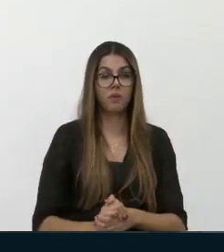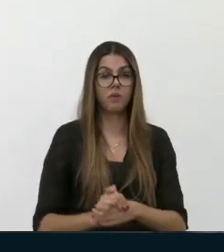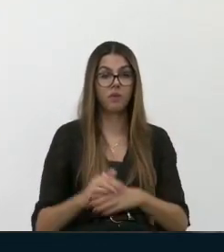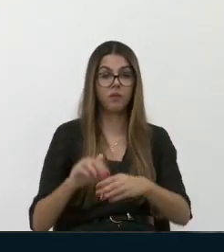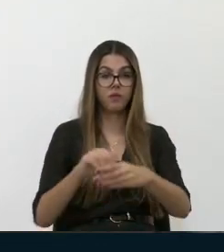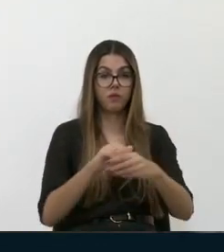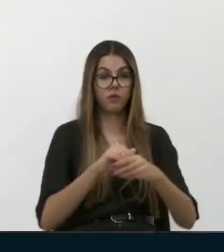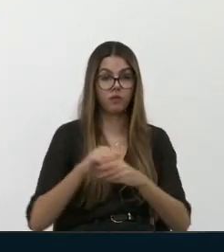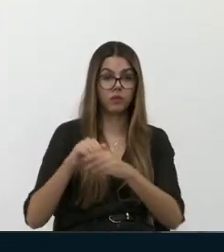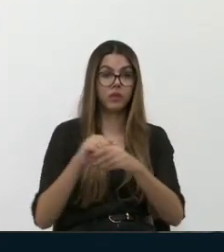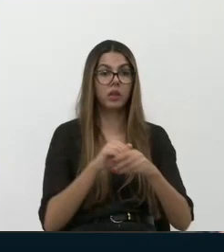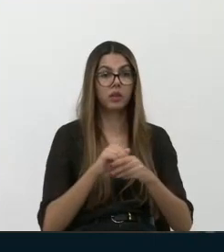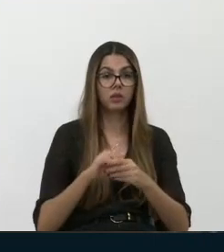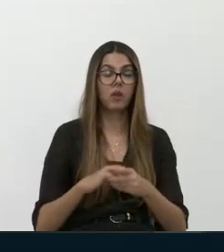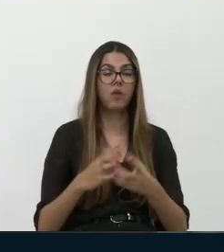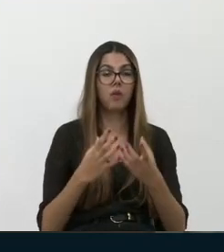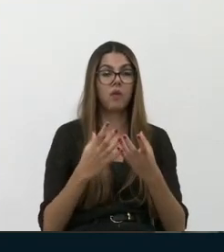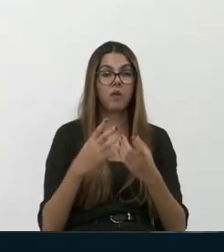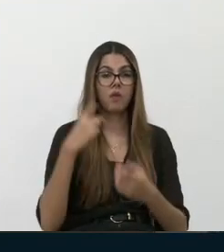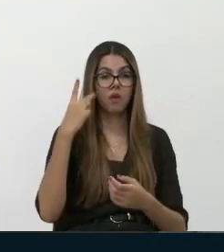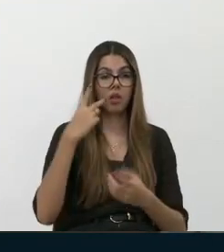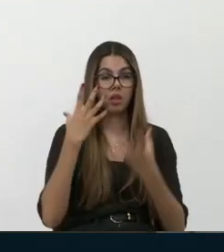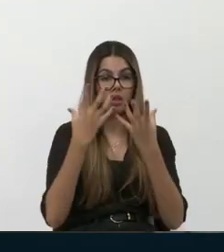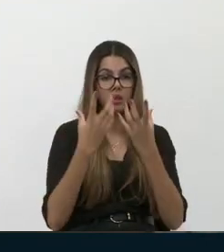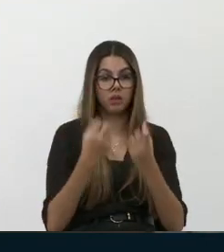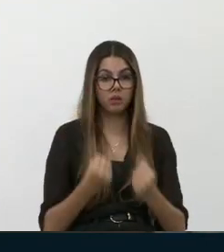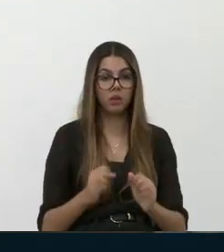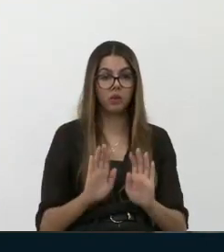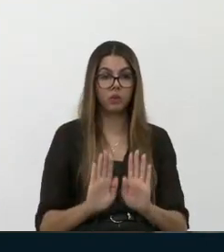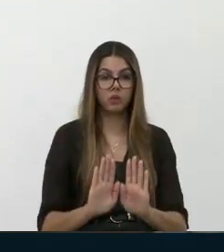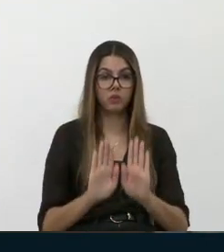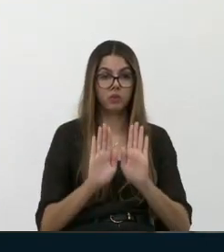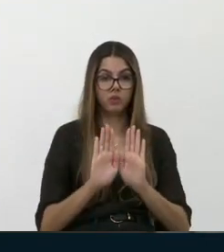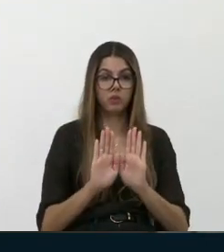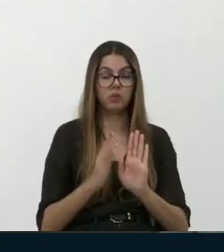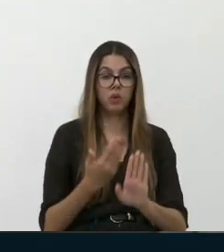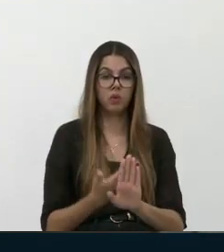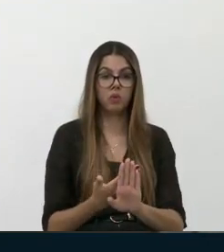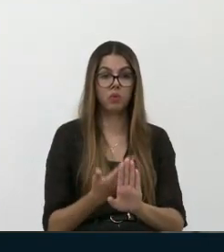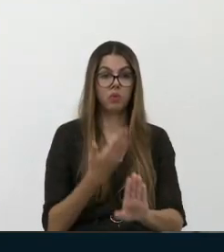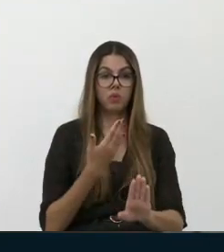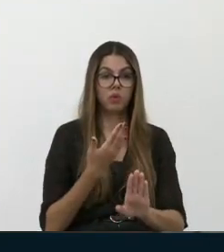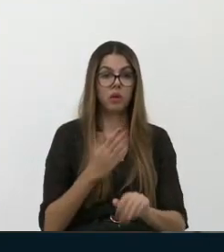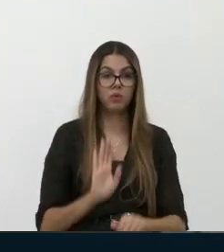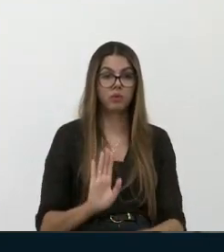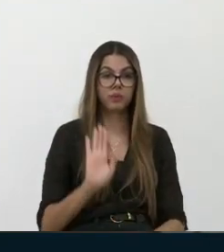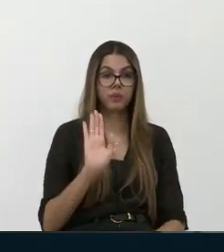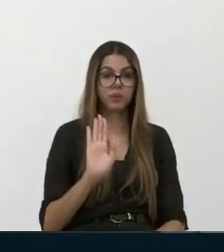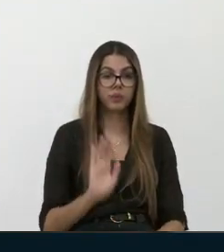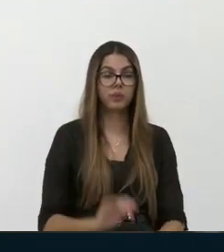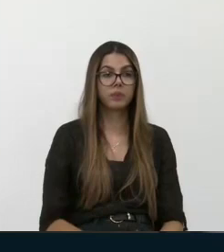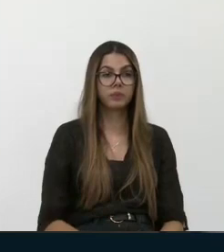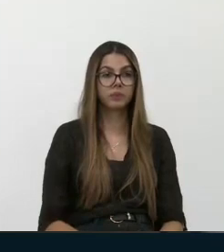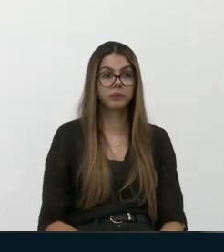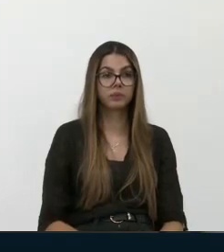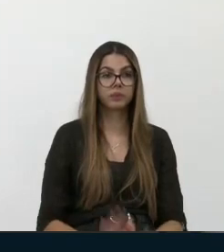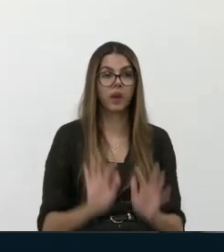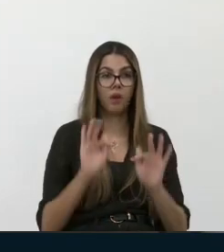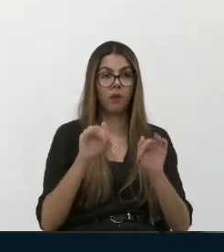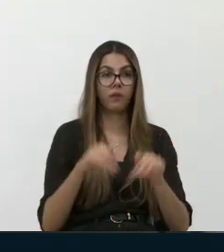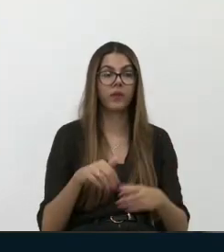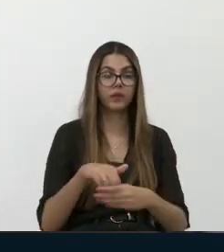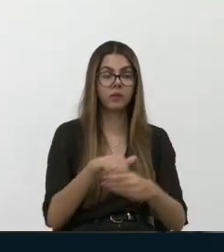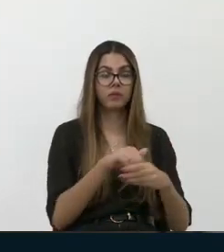votação. Os vereadores favoráveis permaneçam como estão e os contrários se manifestem. Encerrada